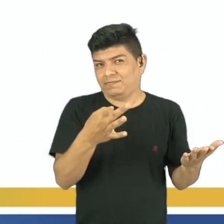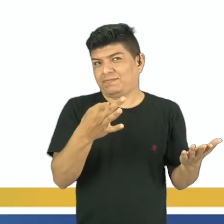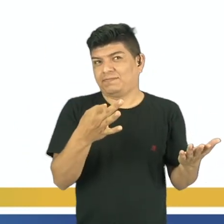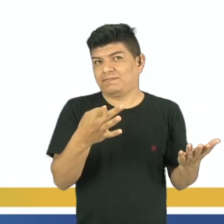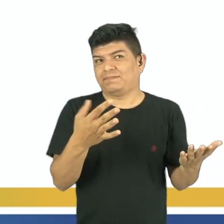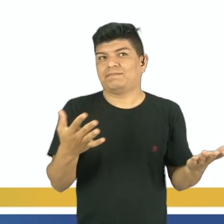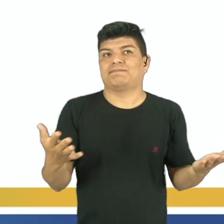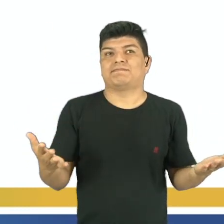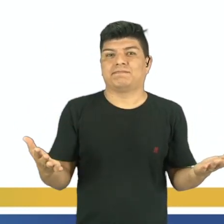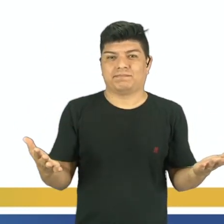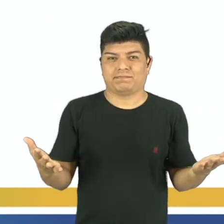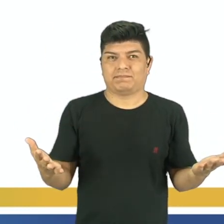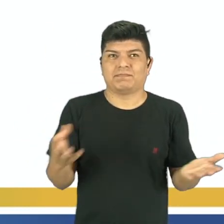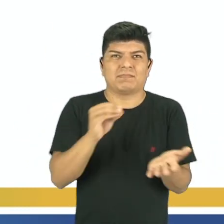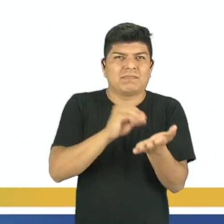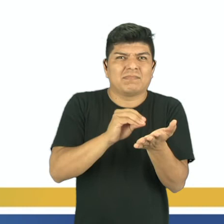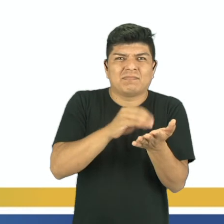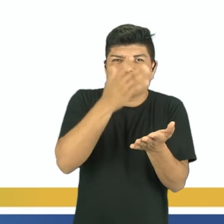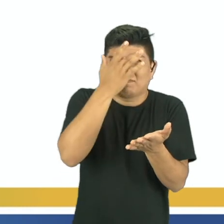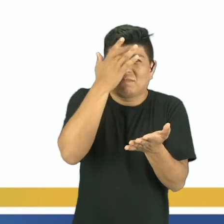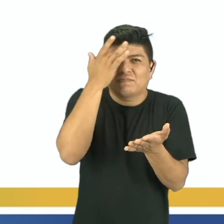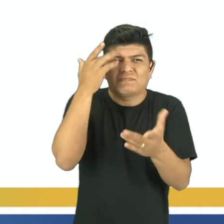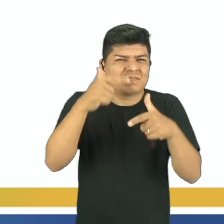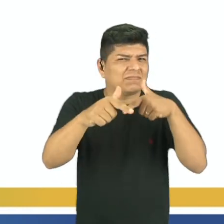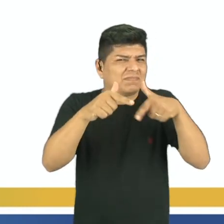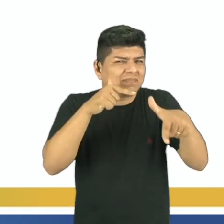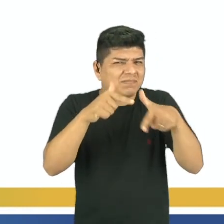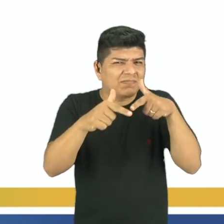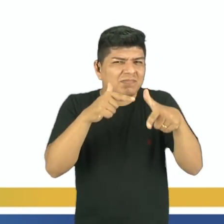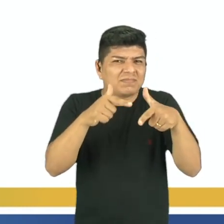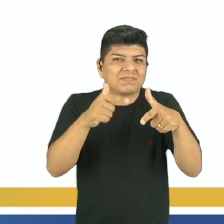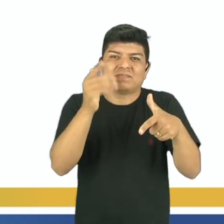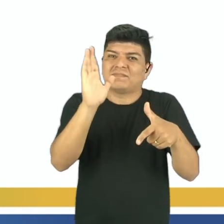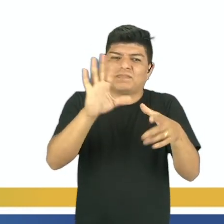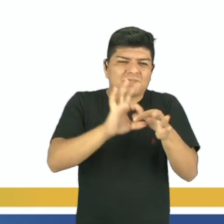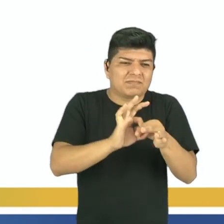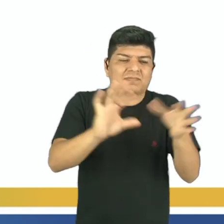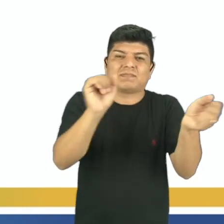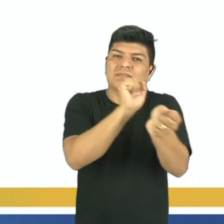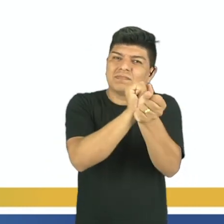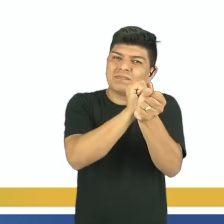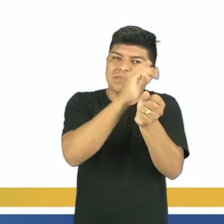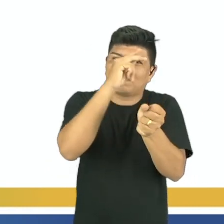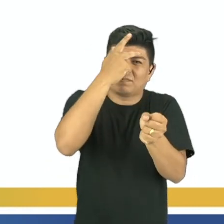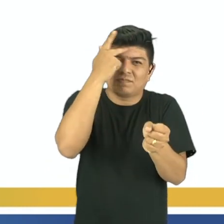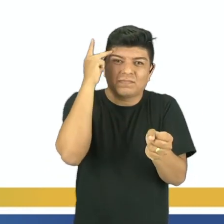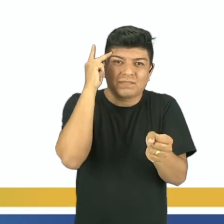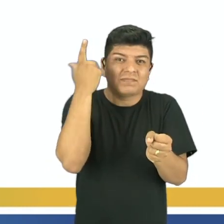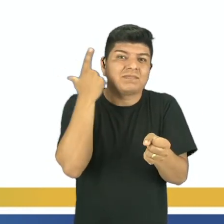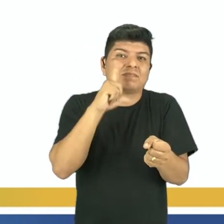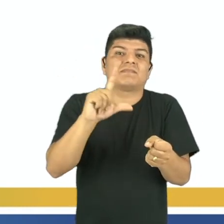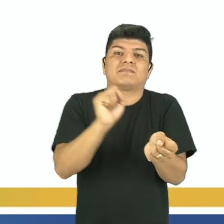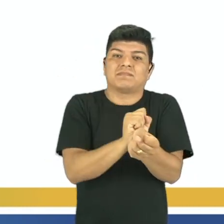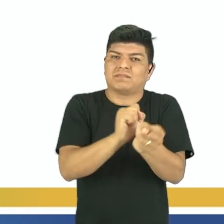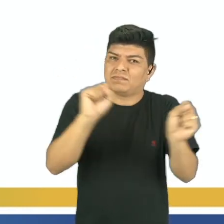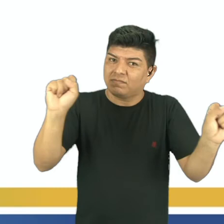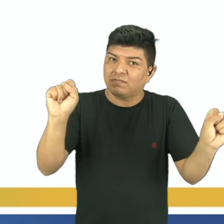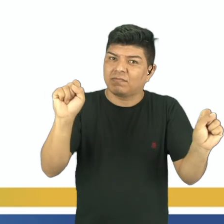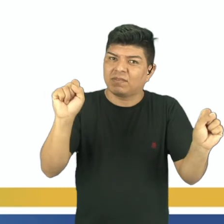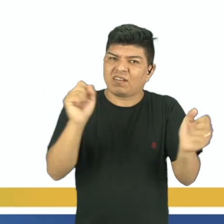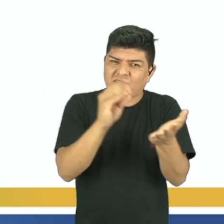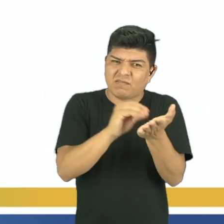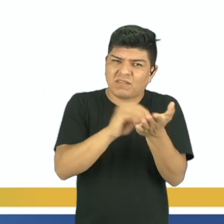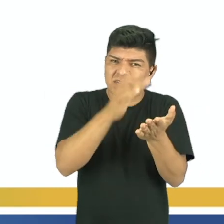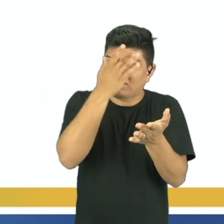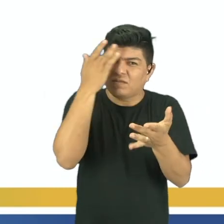correta? Era pela falta de gente para trabalhar? Se a gente tinha acabado de dar liberdade para os escravos, eles tinham acabado de conquistar a liberdade, será que faltava gente